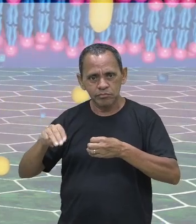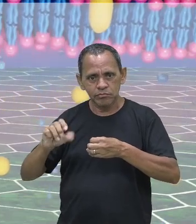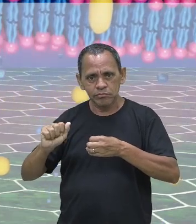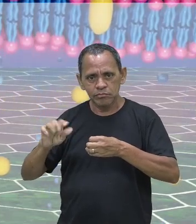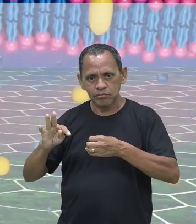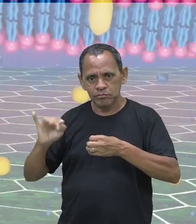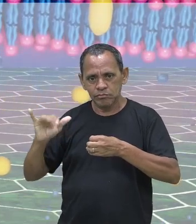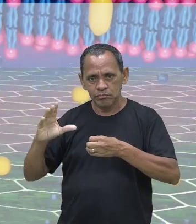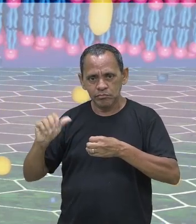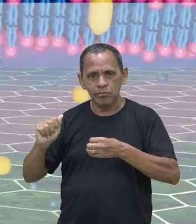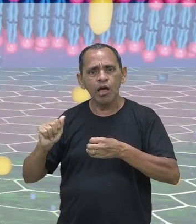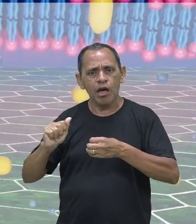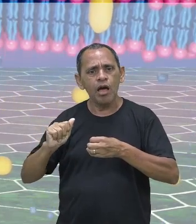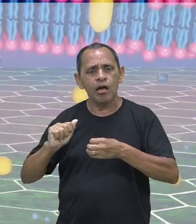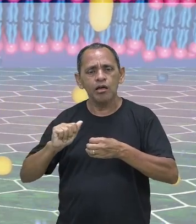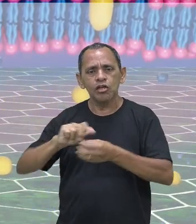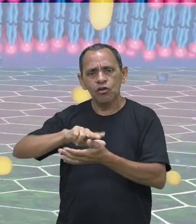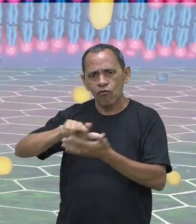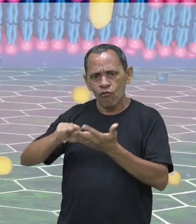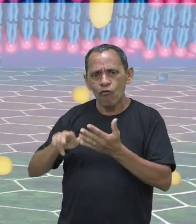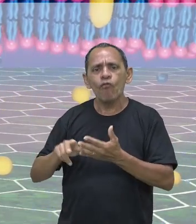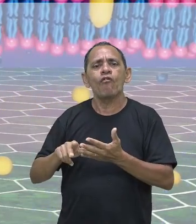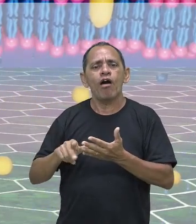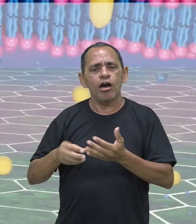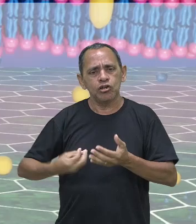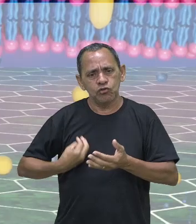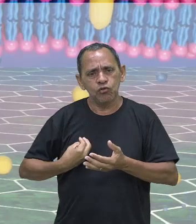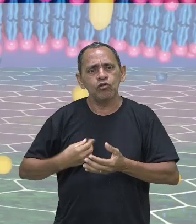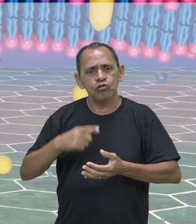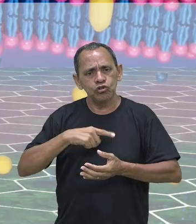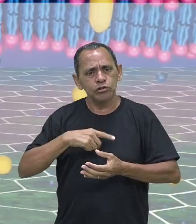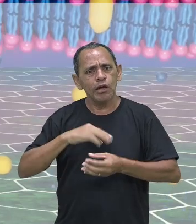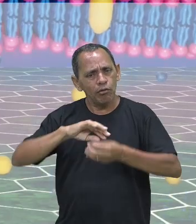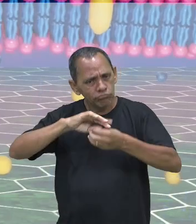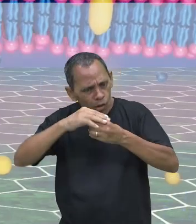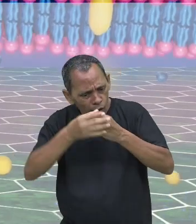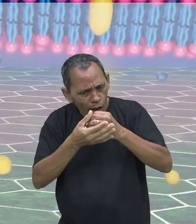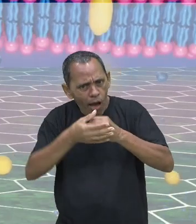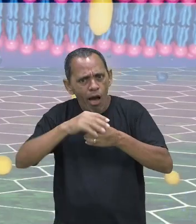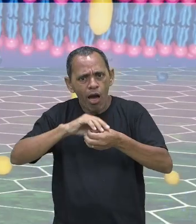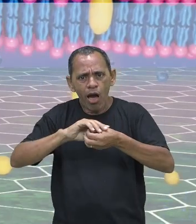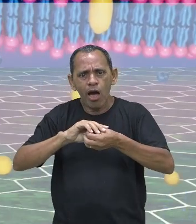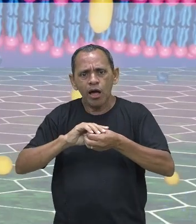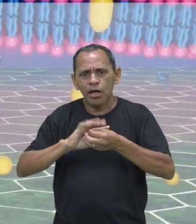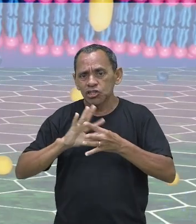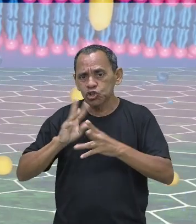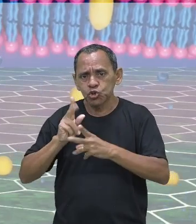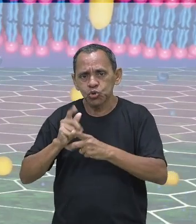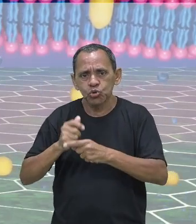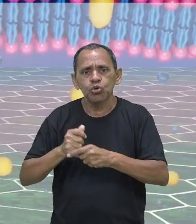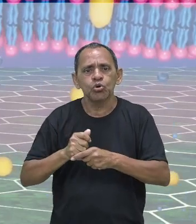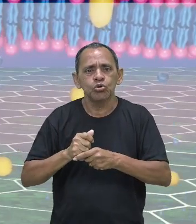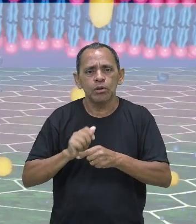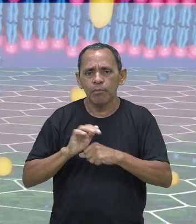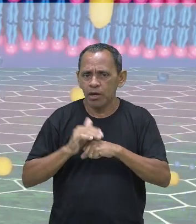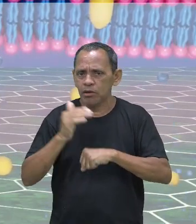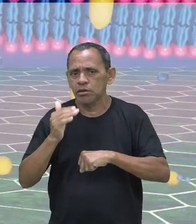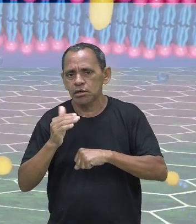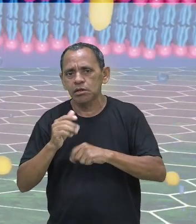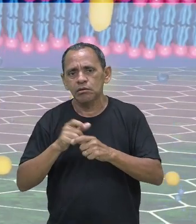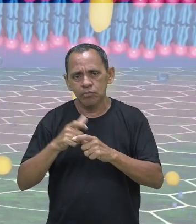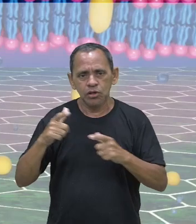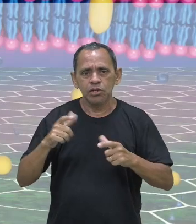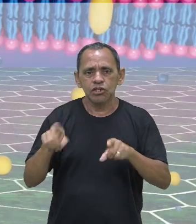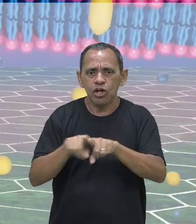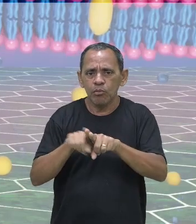plasmática? Faz parte aí da ideia de vocês, ou até mesmo onde são encontradas